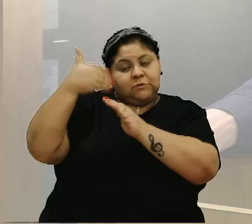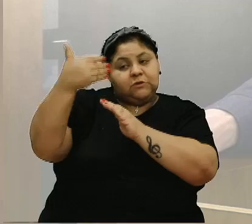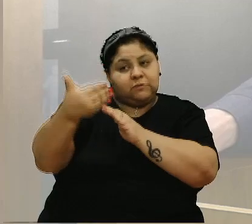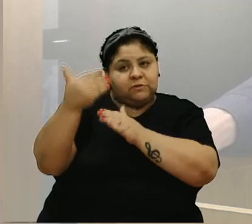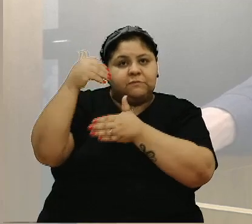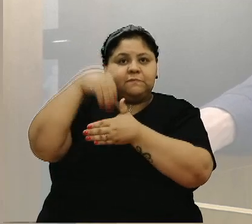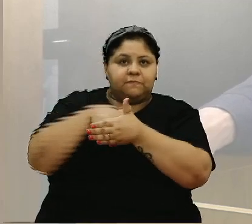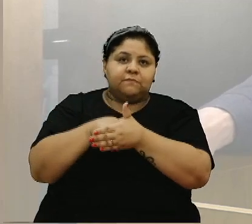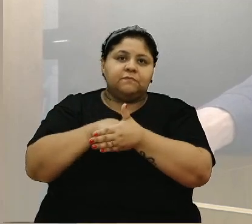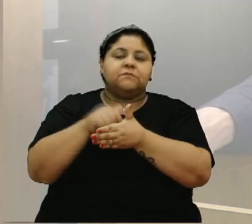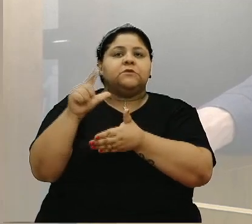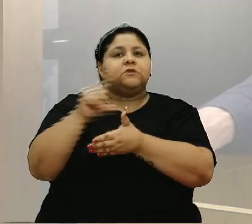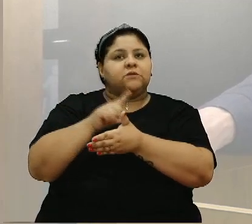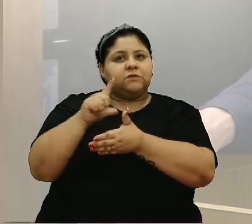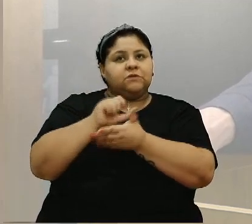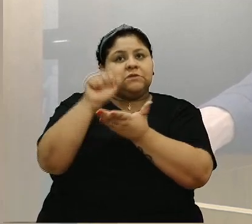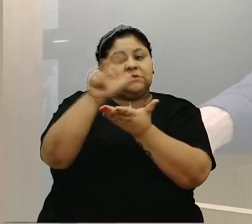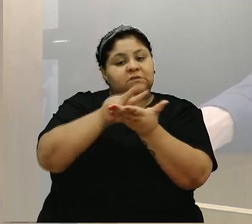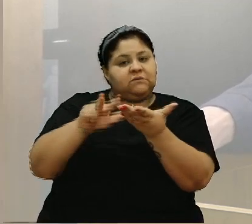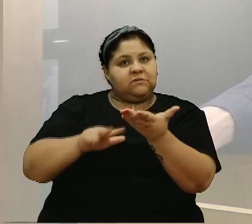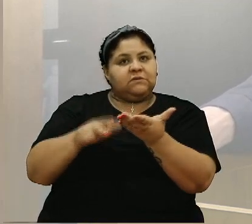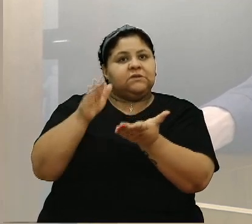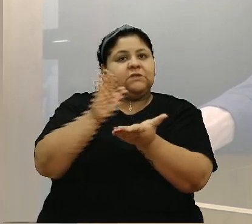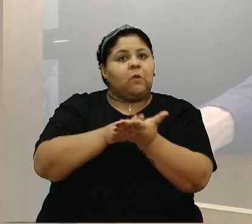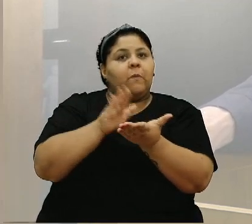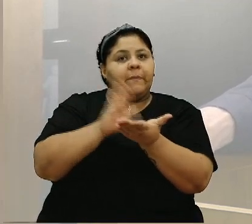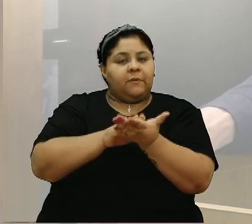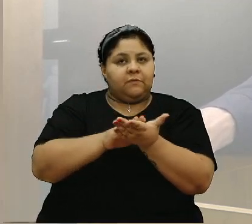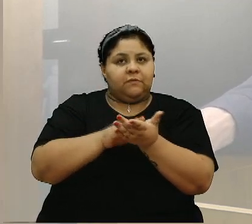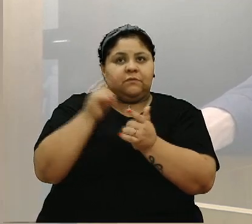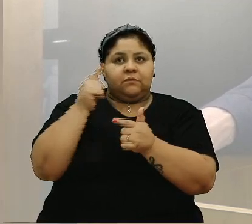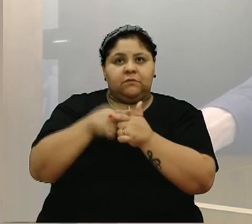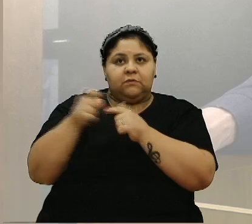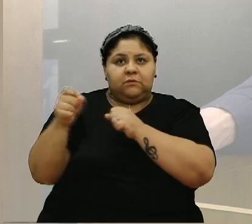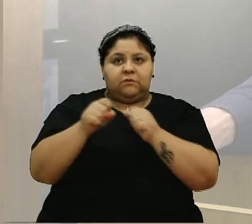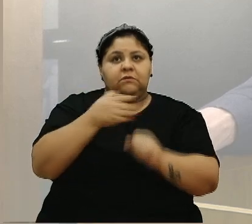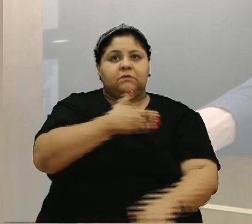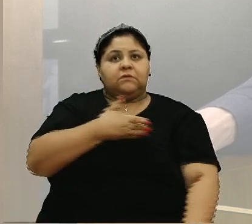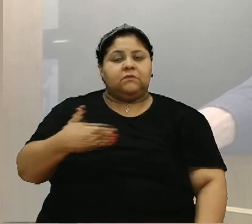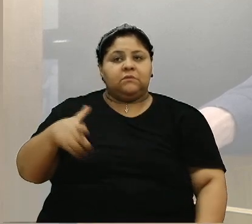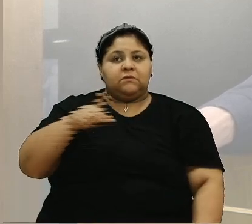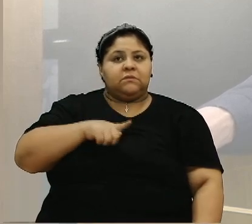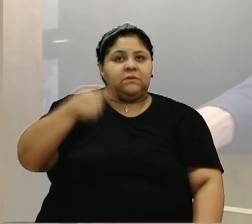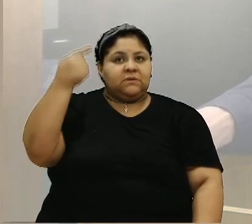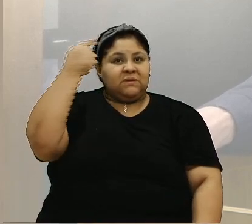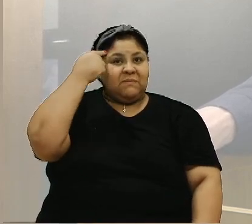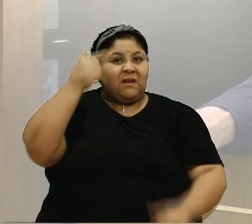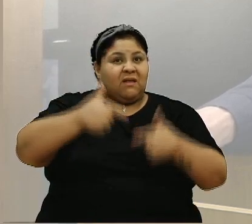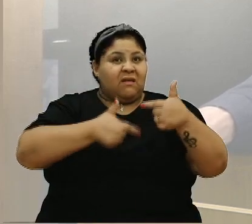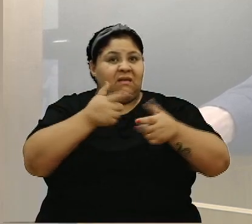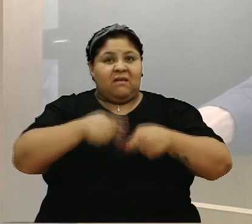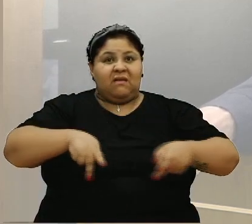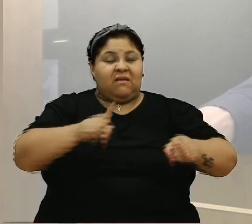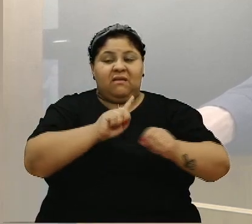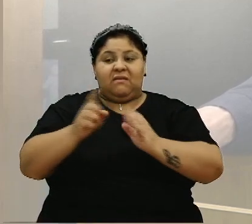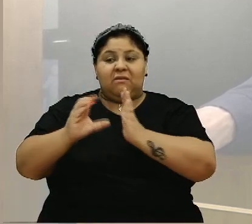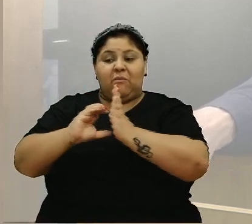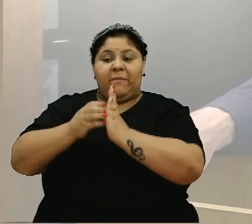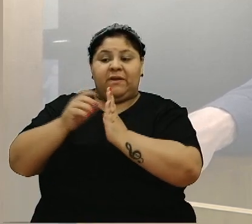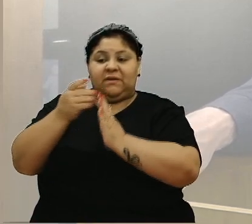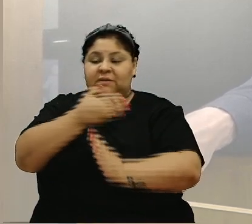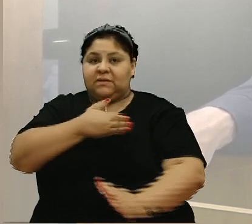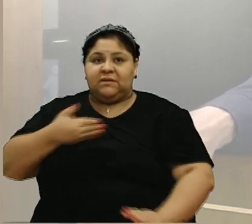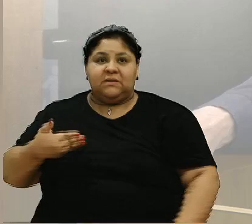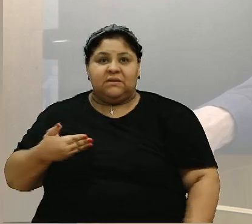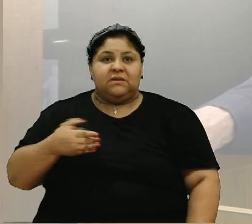eleições tem que haver essa avaliação, essa cobrança, porque o poder público tem que prestar serviço para a população, não para partidos políticos, não